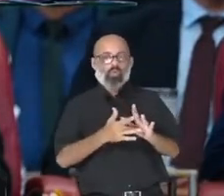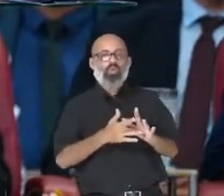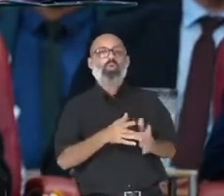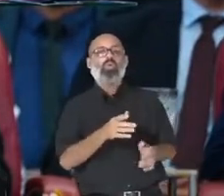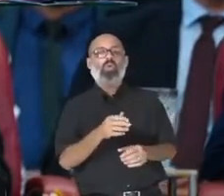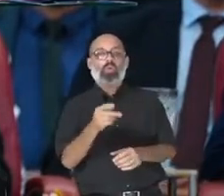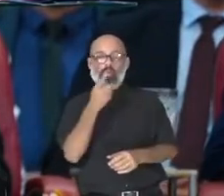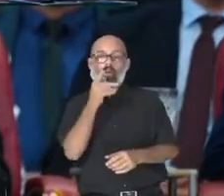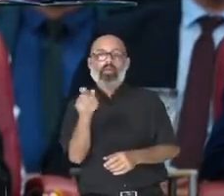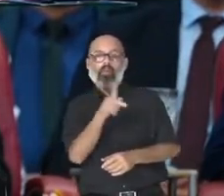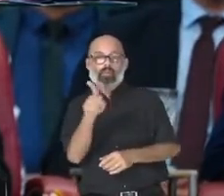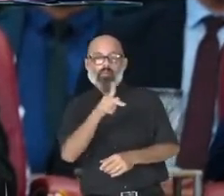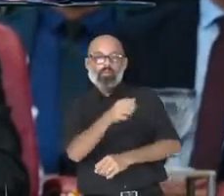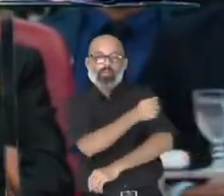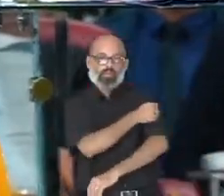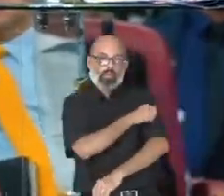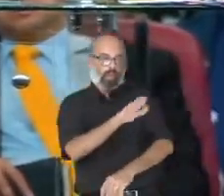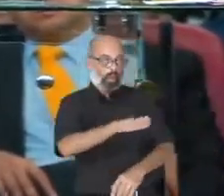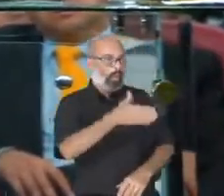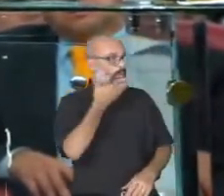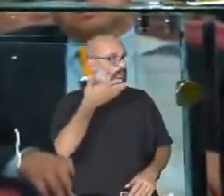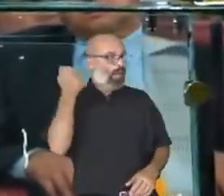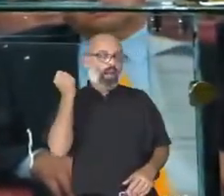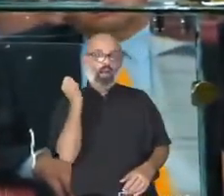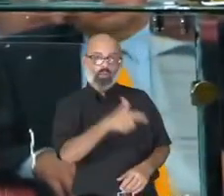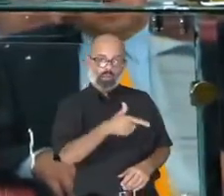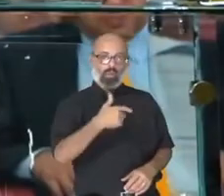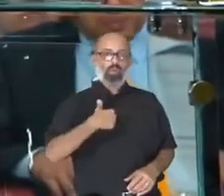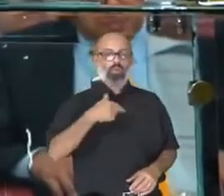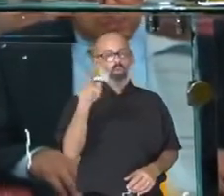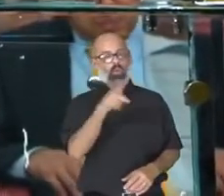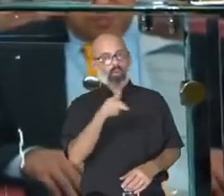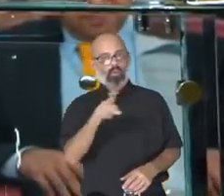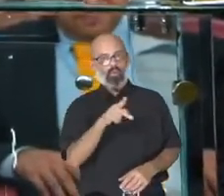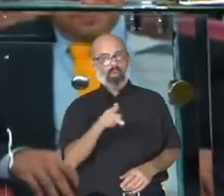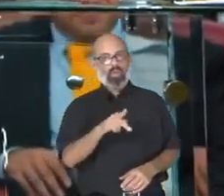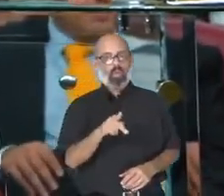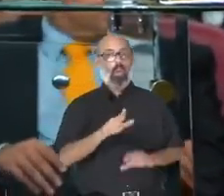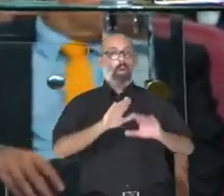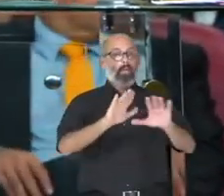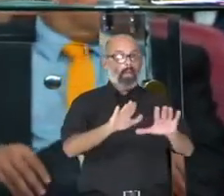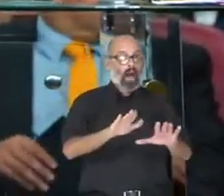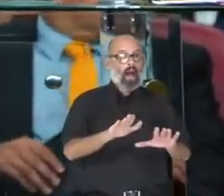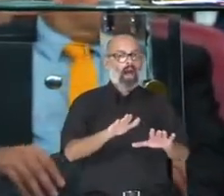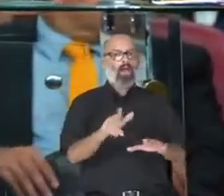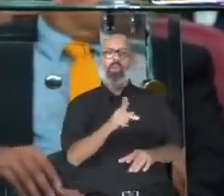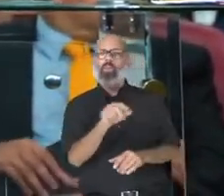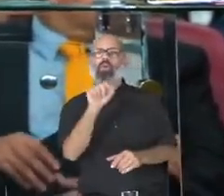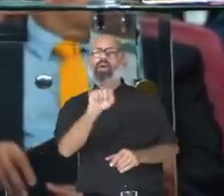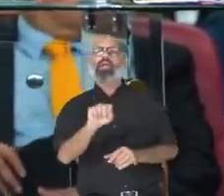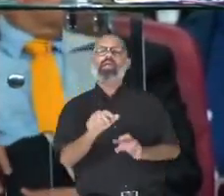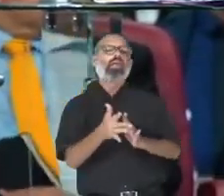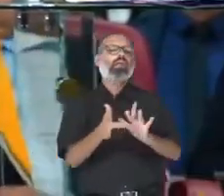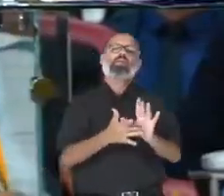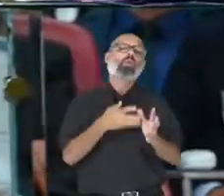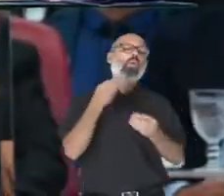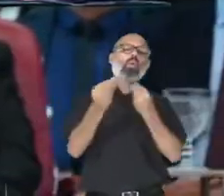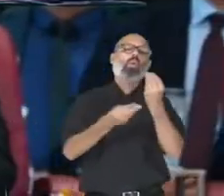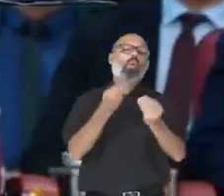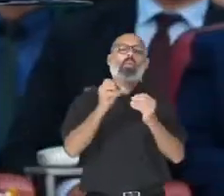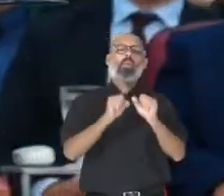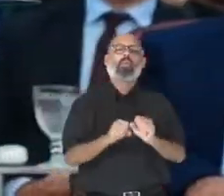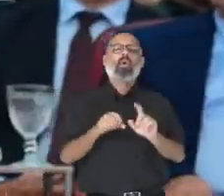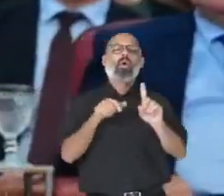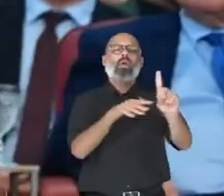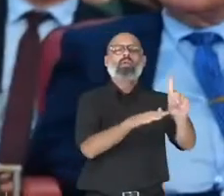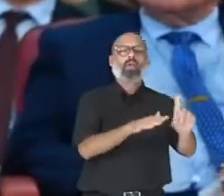meu sonho, aluno, é que você seja melhor do que eu, que sou mestre. Mas o mestre aqui é Jesus. Como pode um discípulo